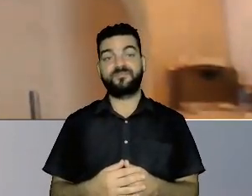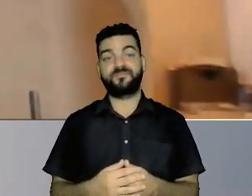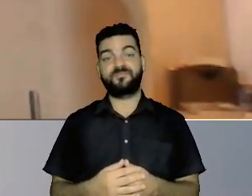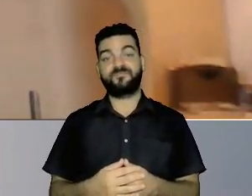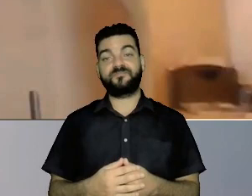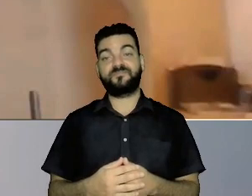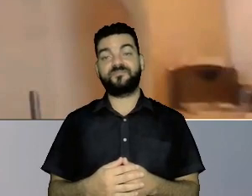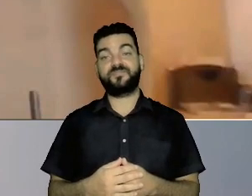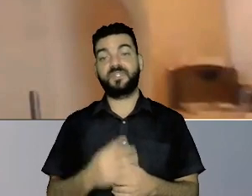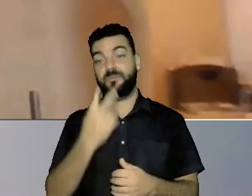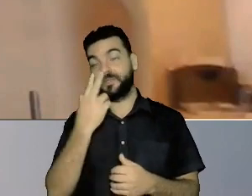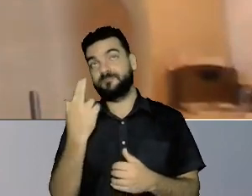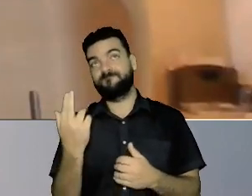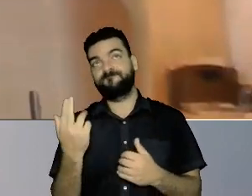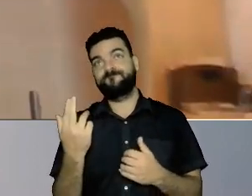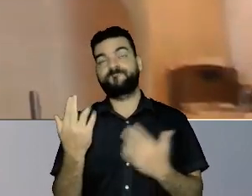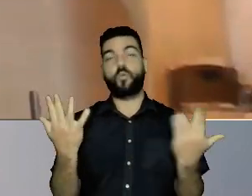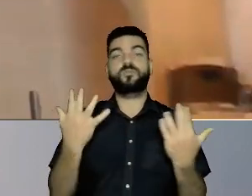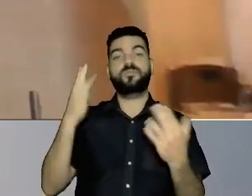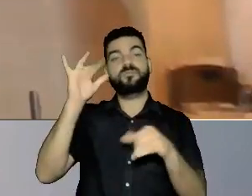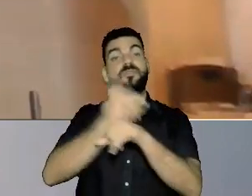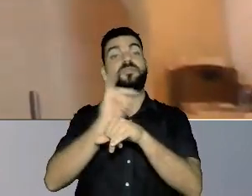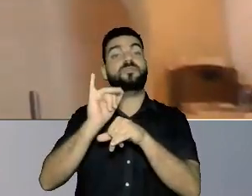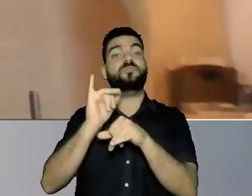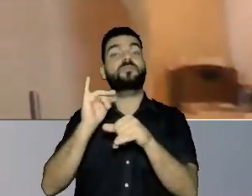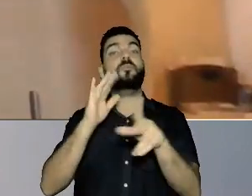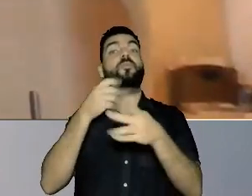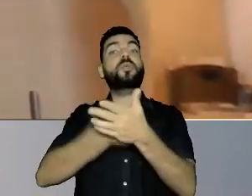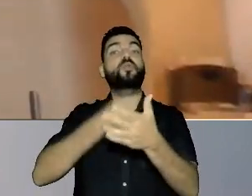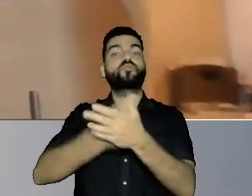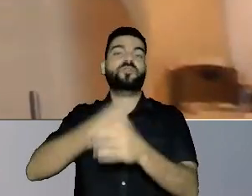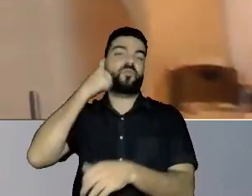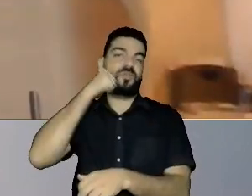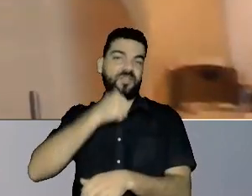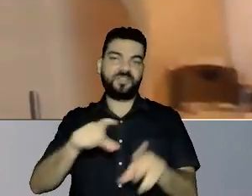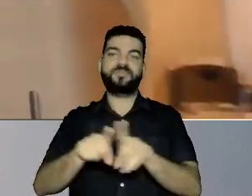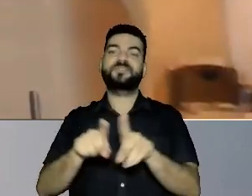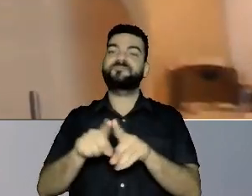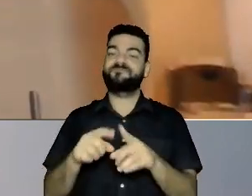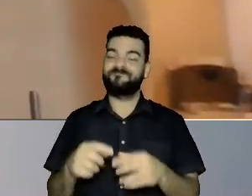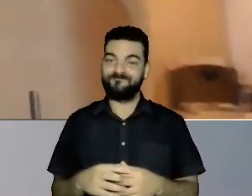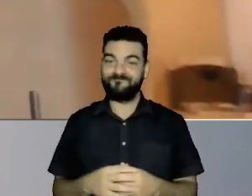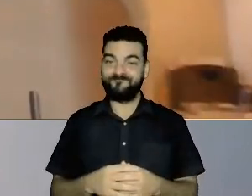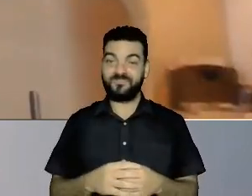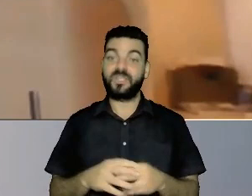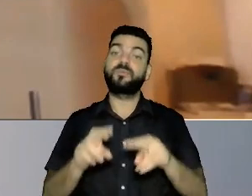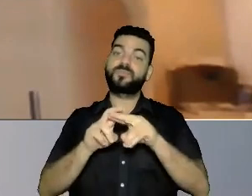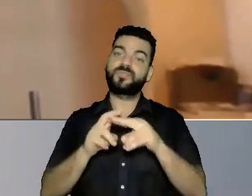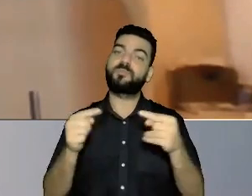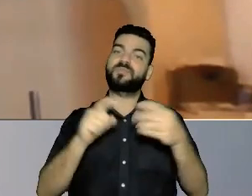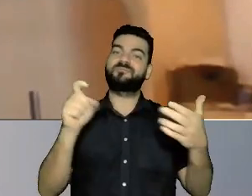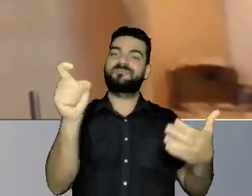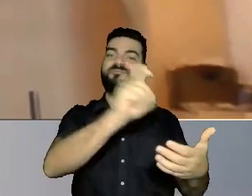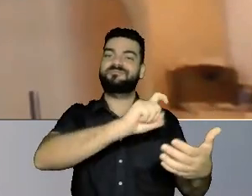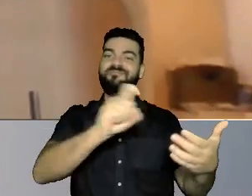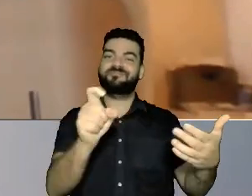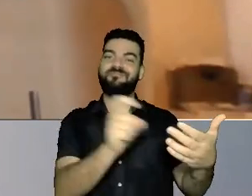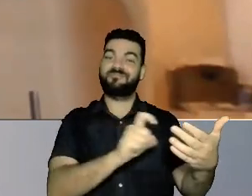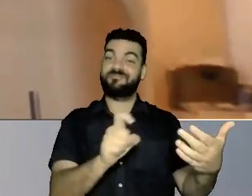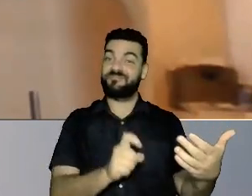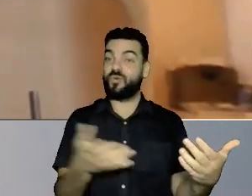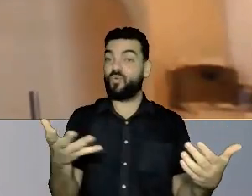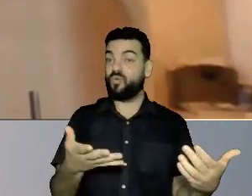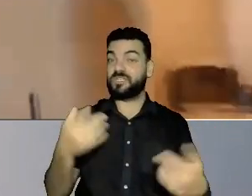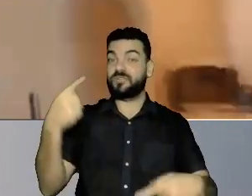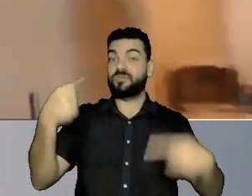um instrumento muito importante para as demandas femininas, né? E aí a gente tem a importância do grafite na discussão